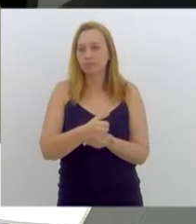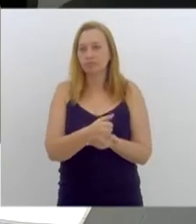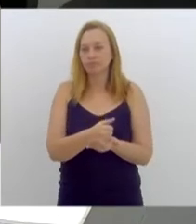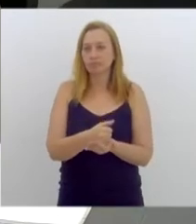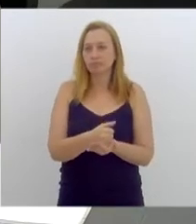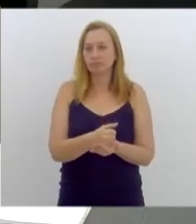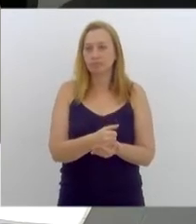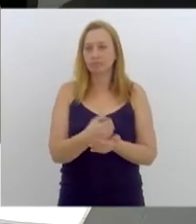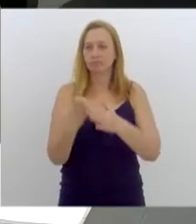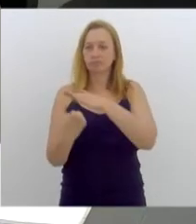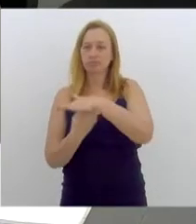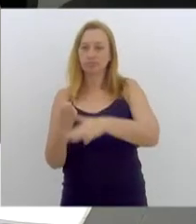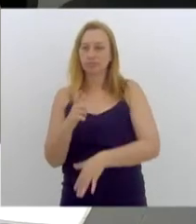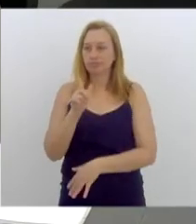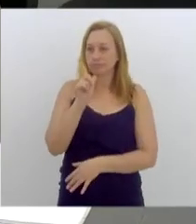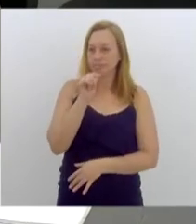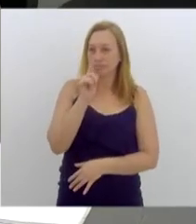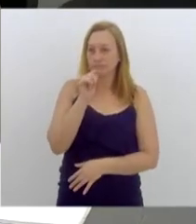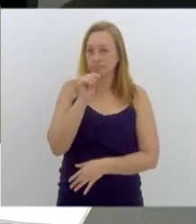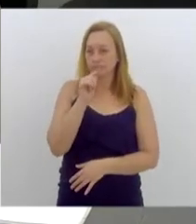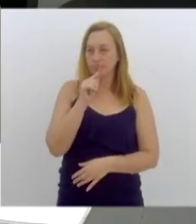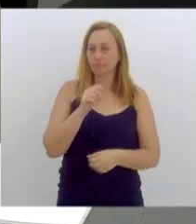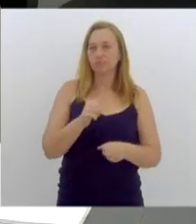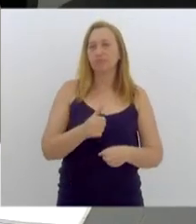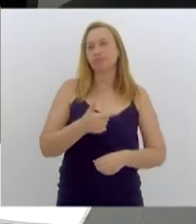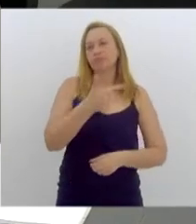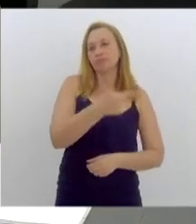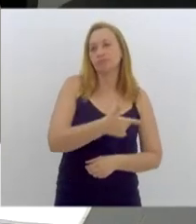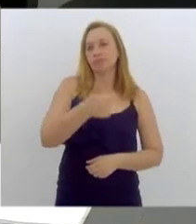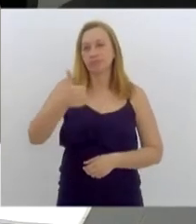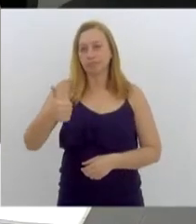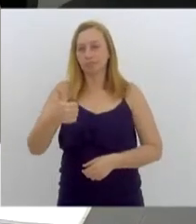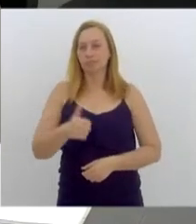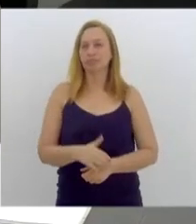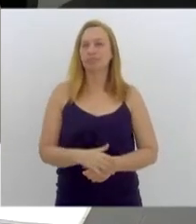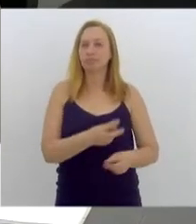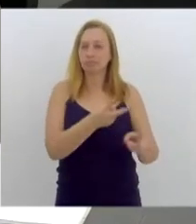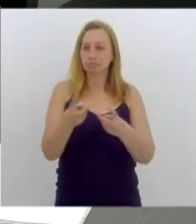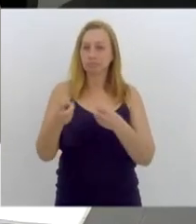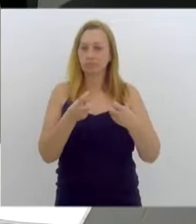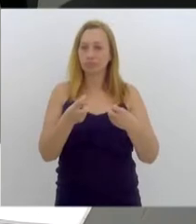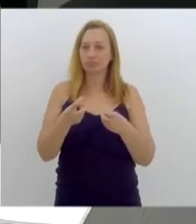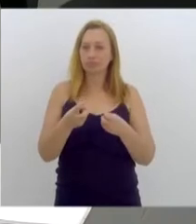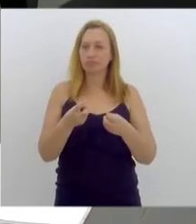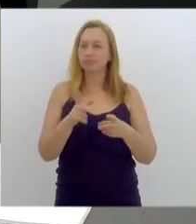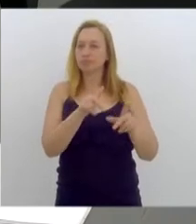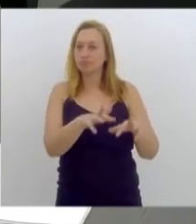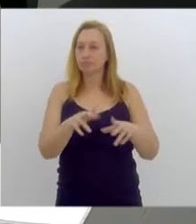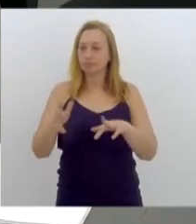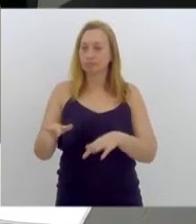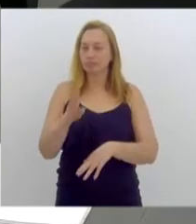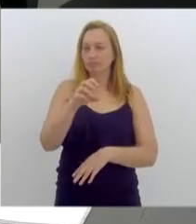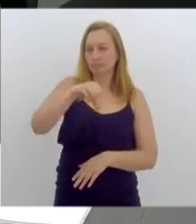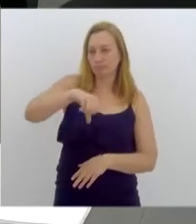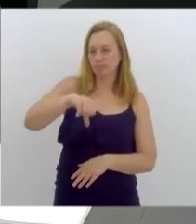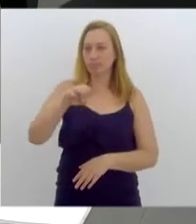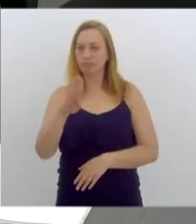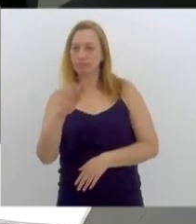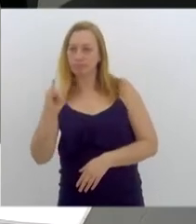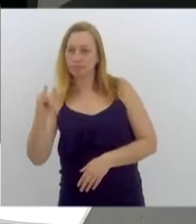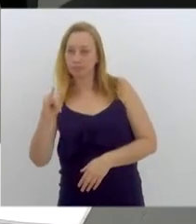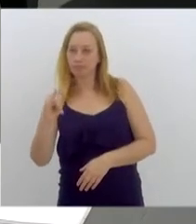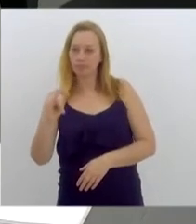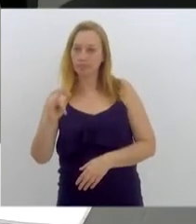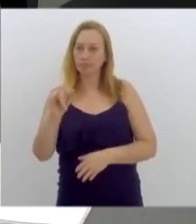da Cedae que aconteceram no segundo quadrimestre de 2021 E aí a gente observa ali a diferença de 9 bi refere-se